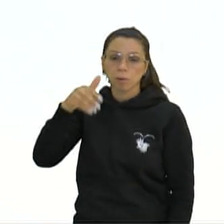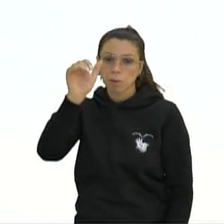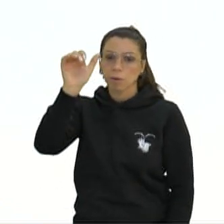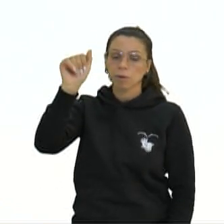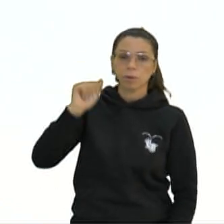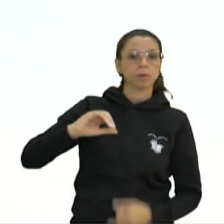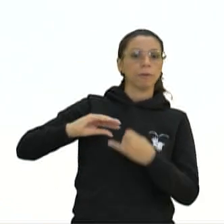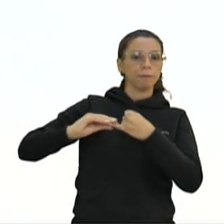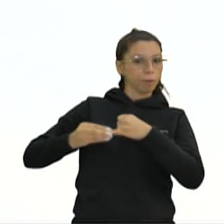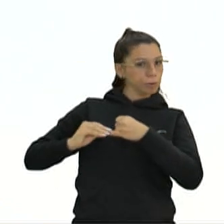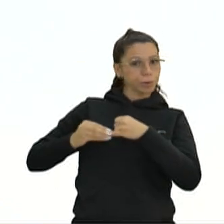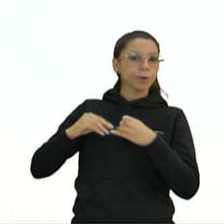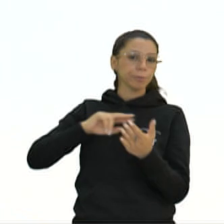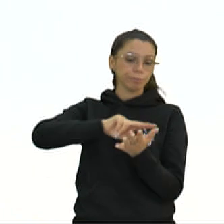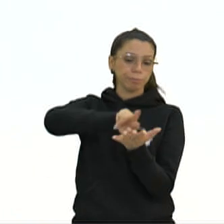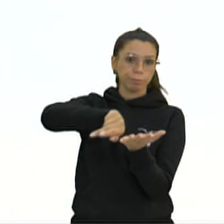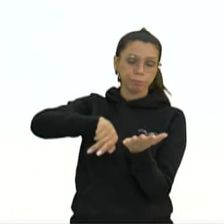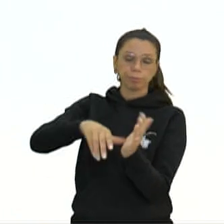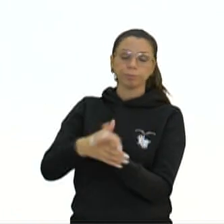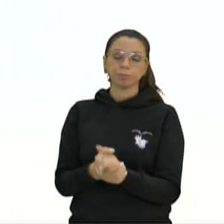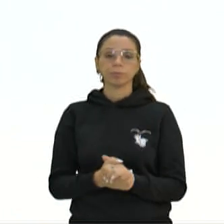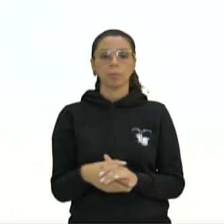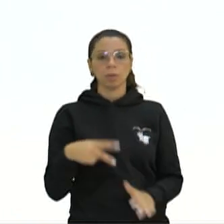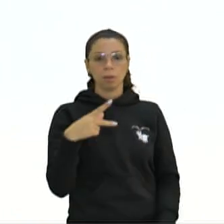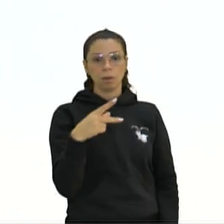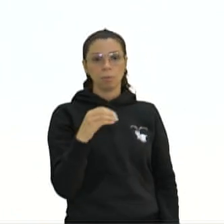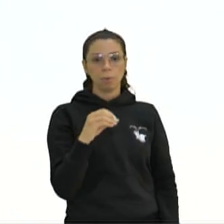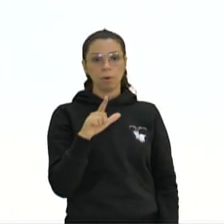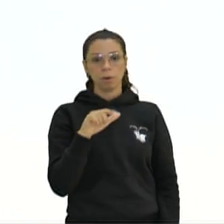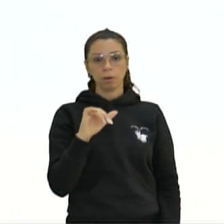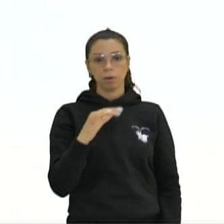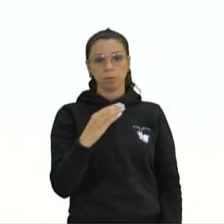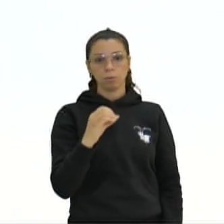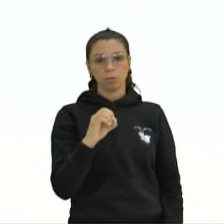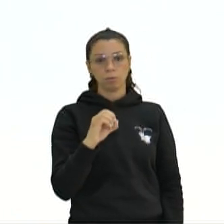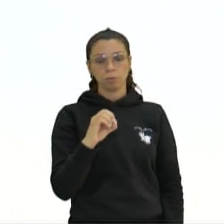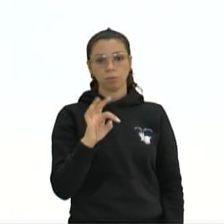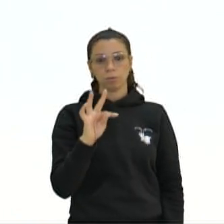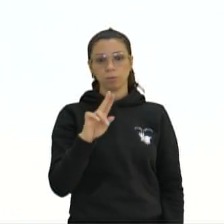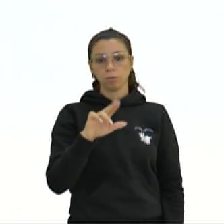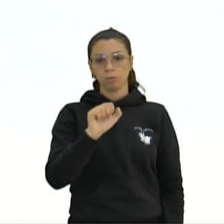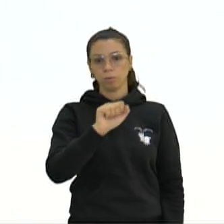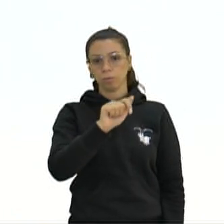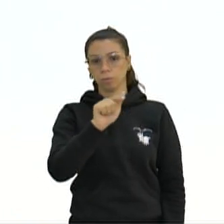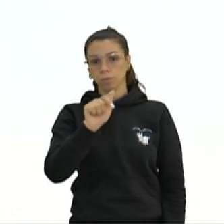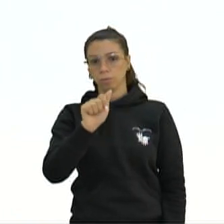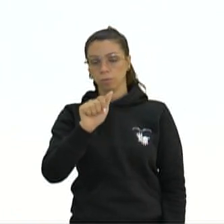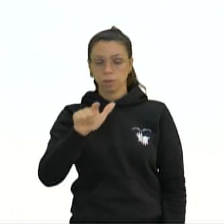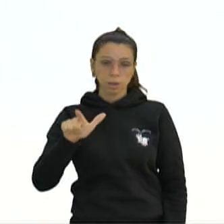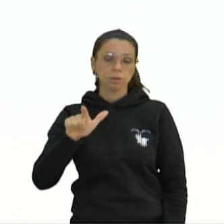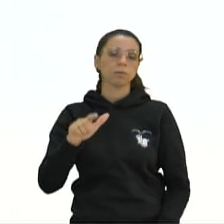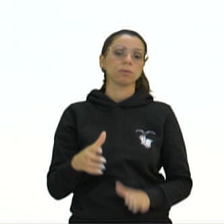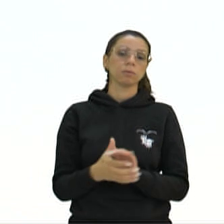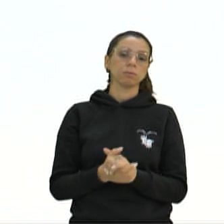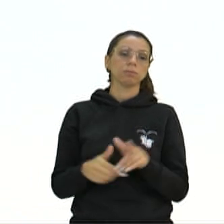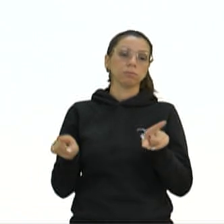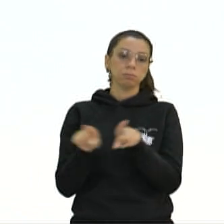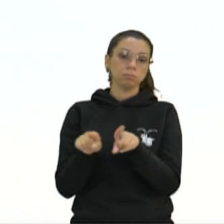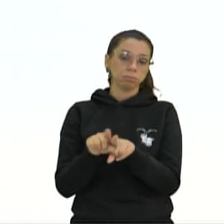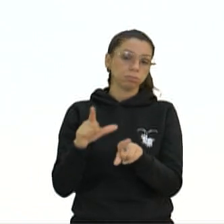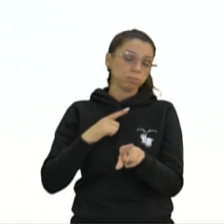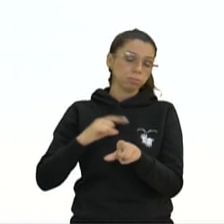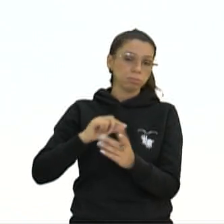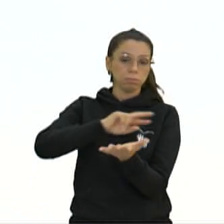feijão, enfim. A policultura em amarelo, essa cor mais clara, nós temos a policultura, que